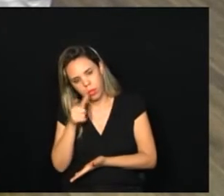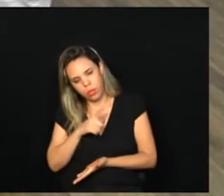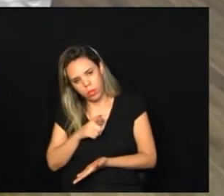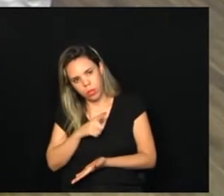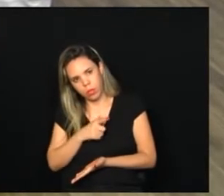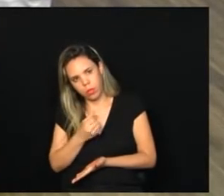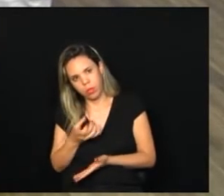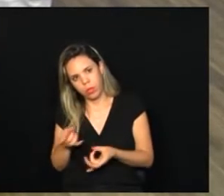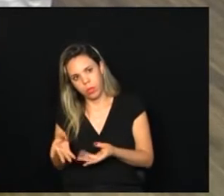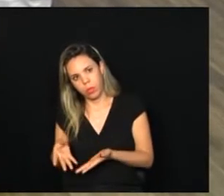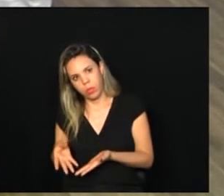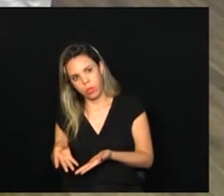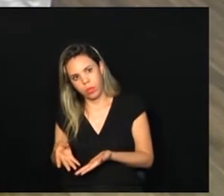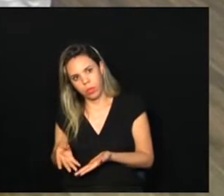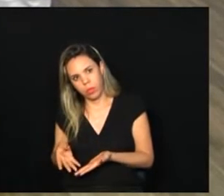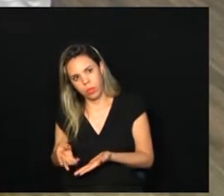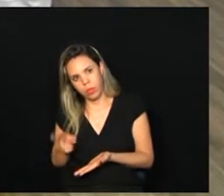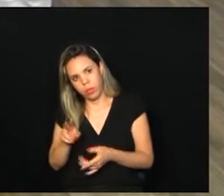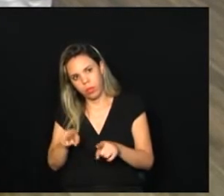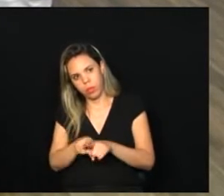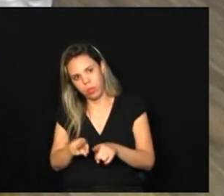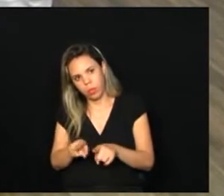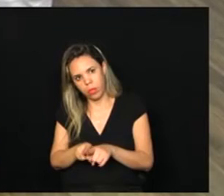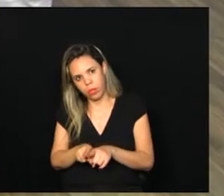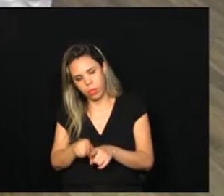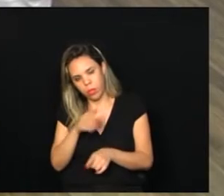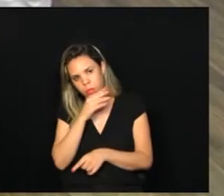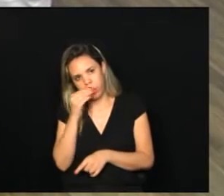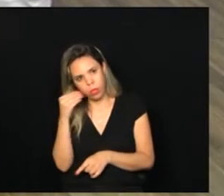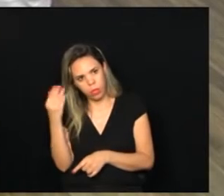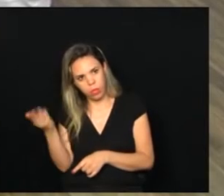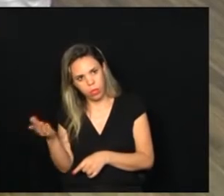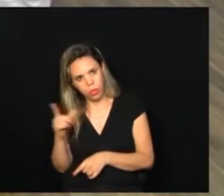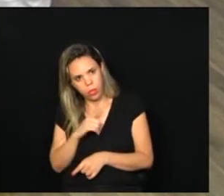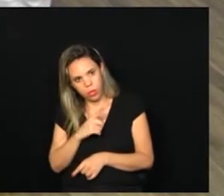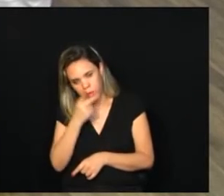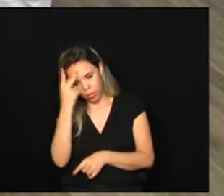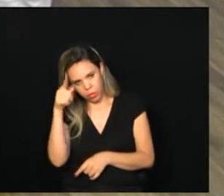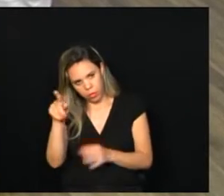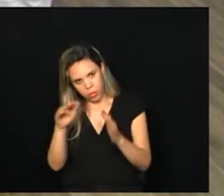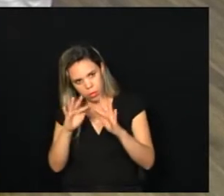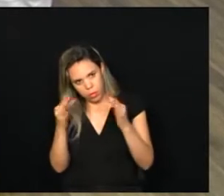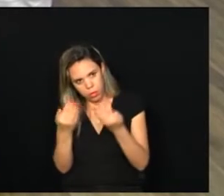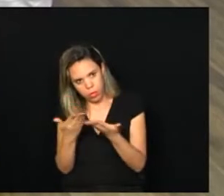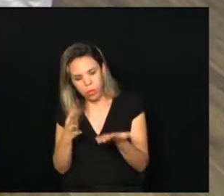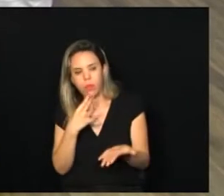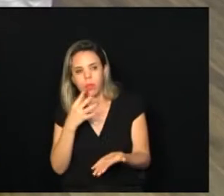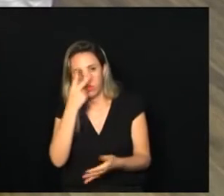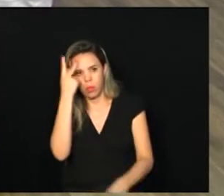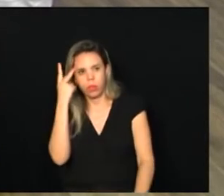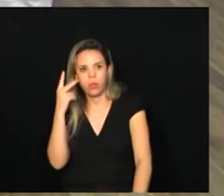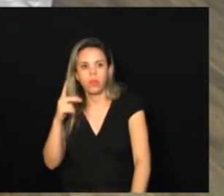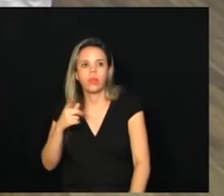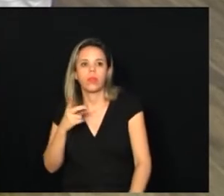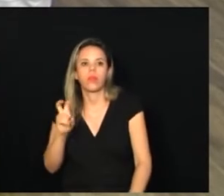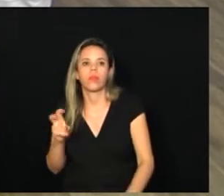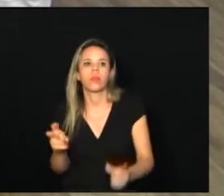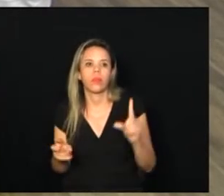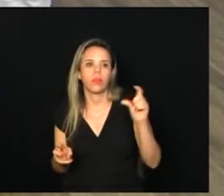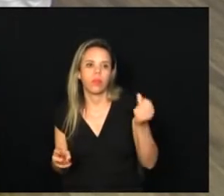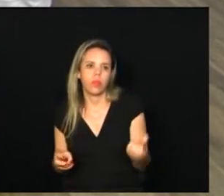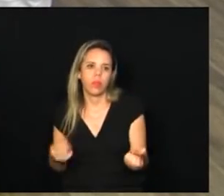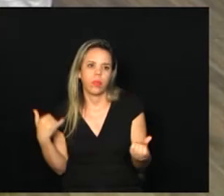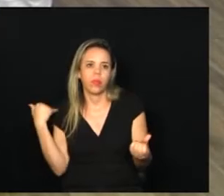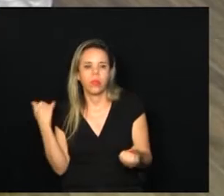esta dose sobrante. Isso serve também para os nossos adolescentes. Tem alguém aí na sua casa, você conhece alguém? 15,